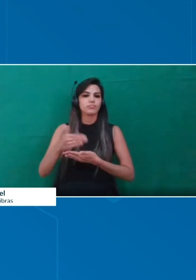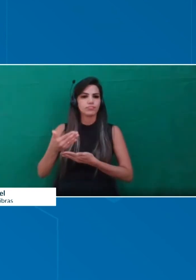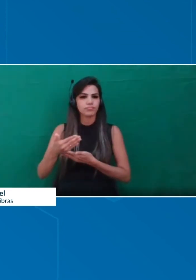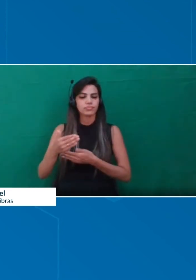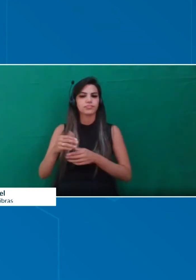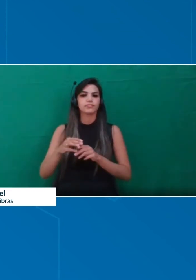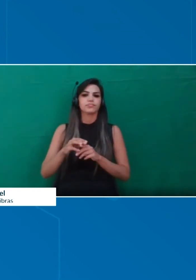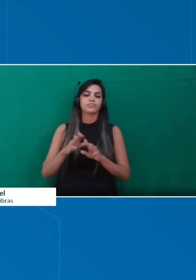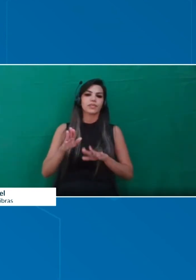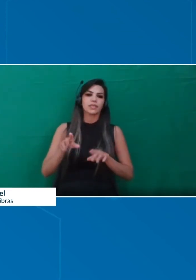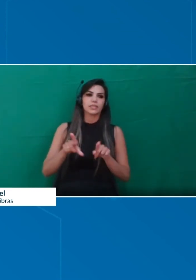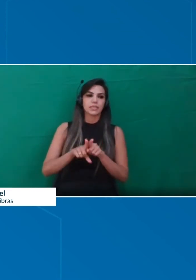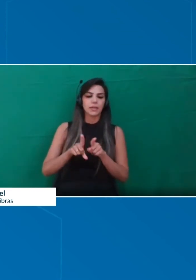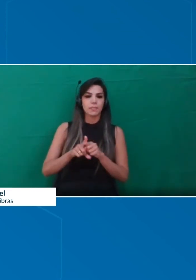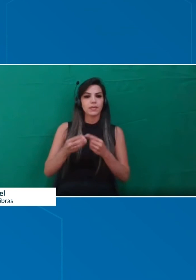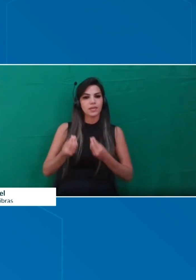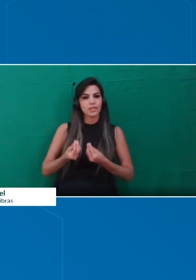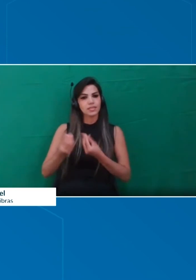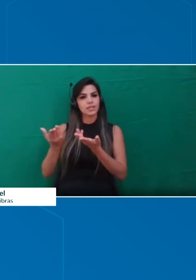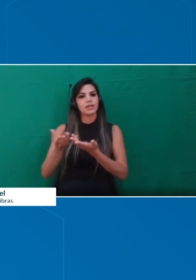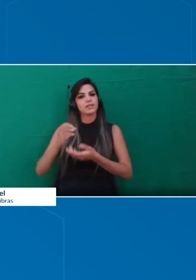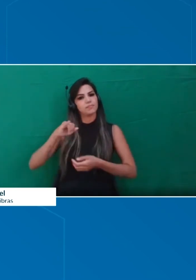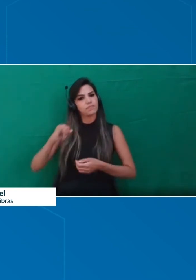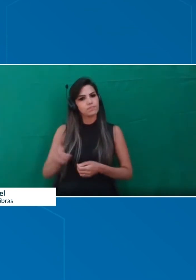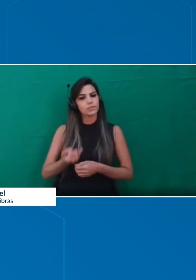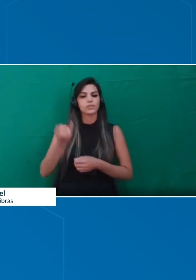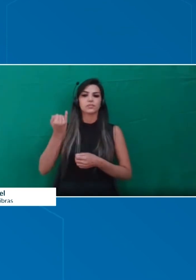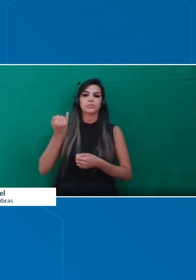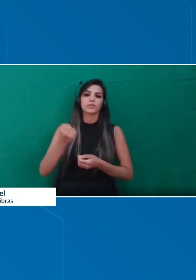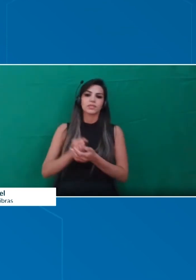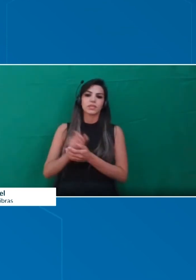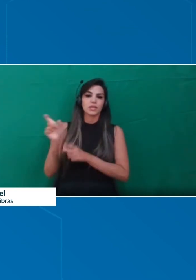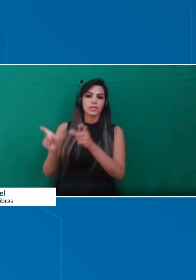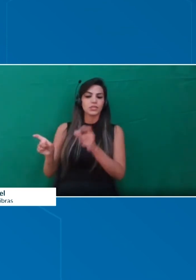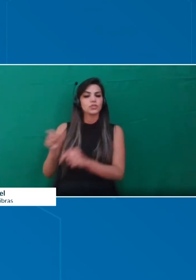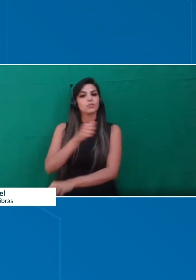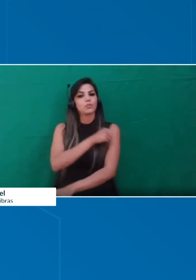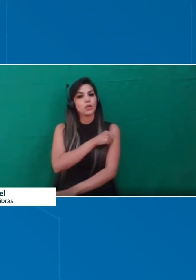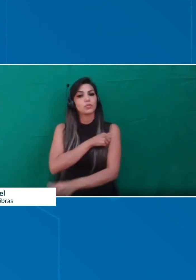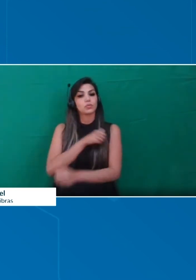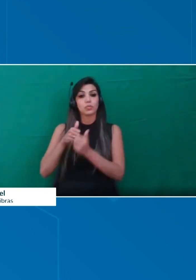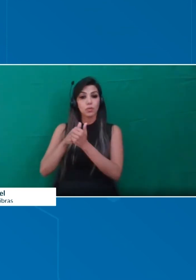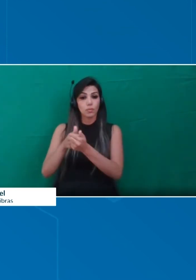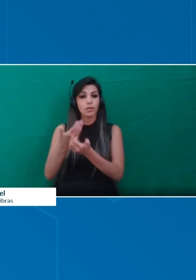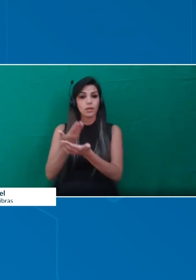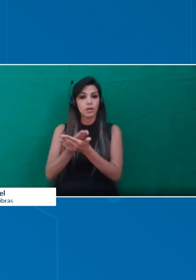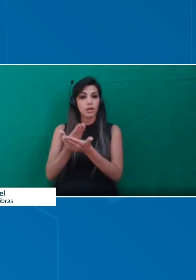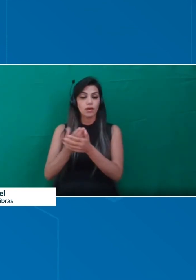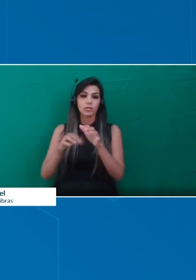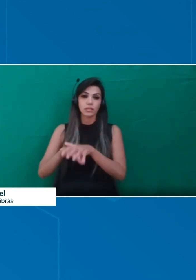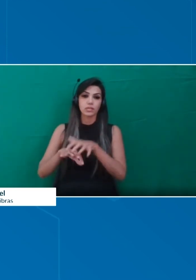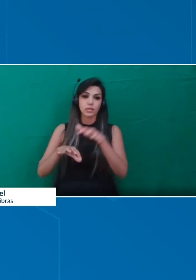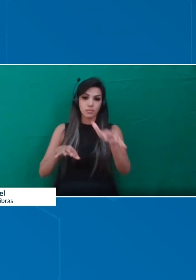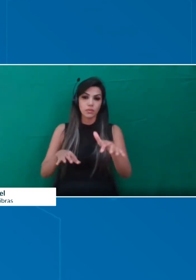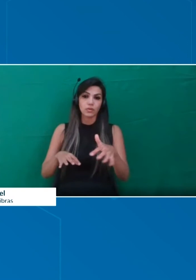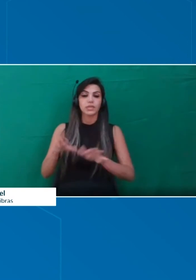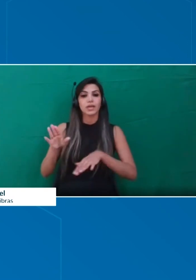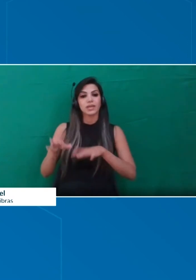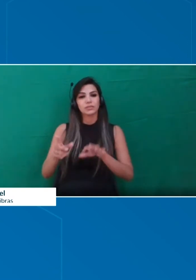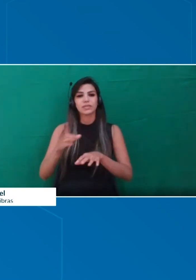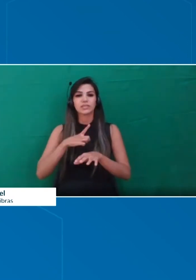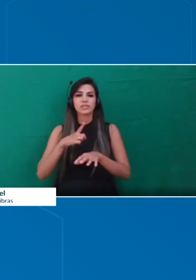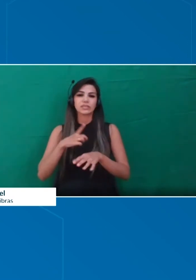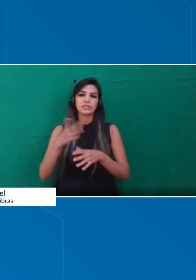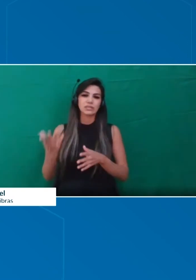de viabilizar formas para que o estudante pudesse acompanhar. Muitas vezes tem um único computador